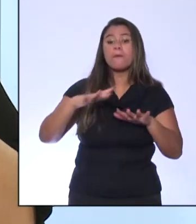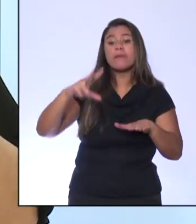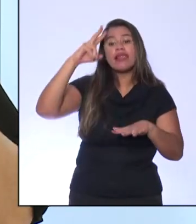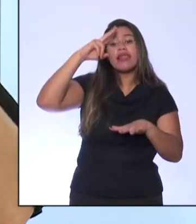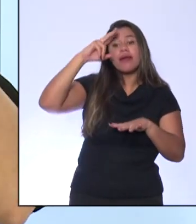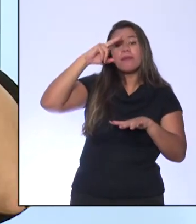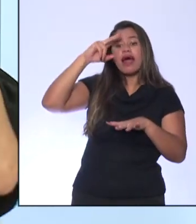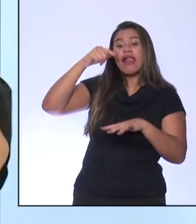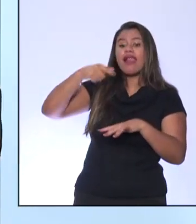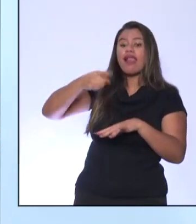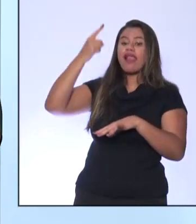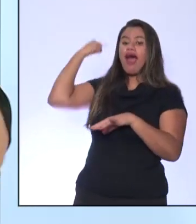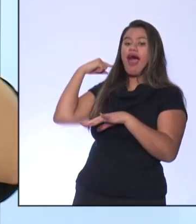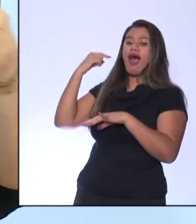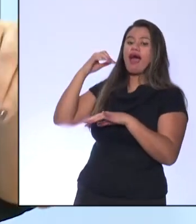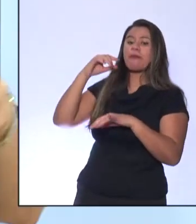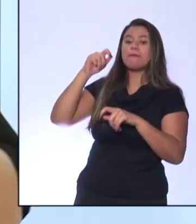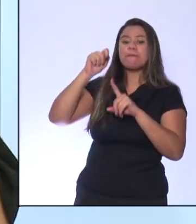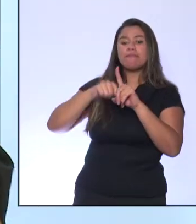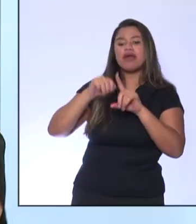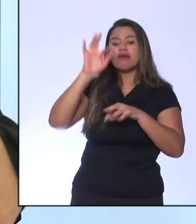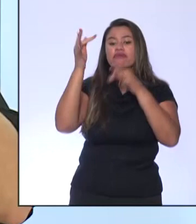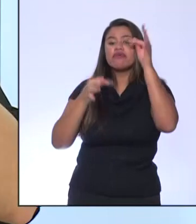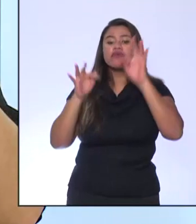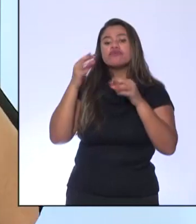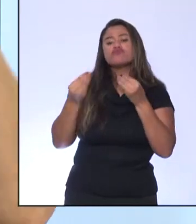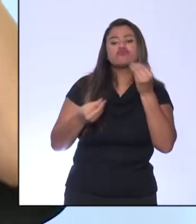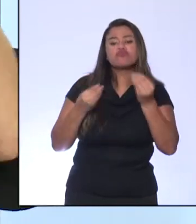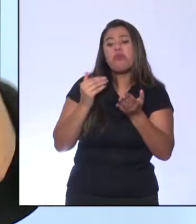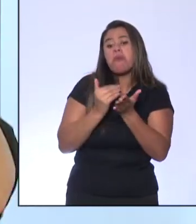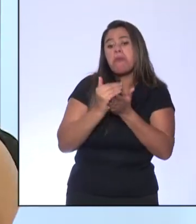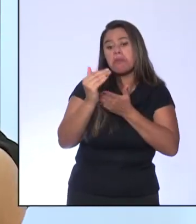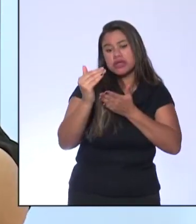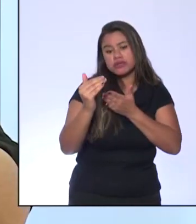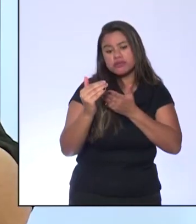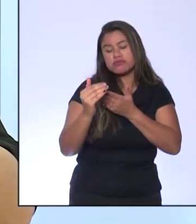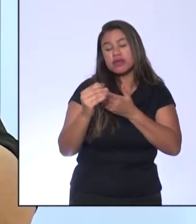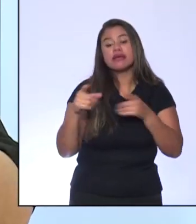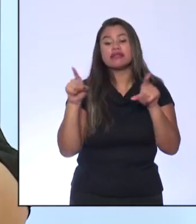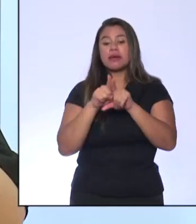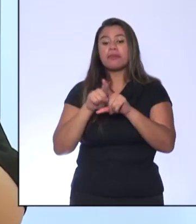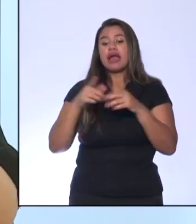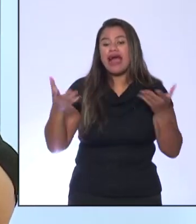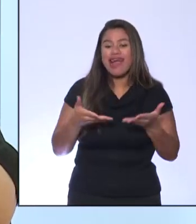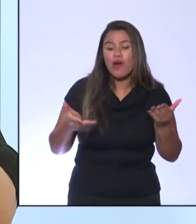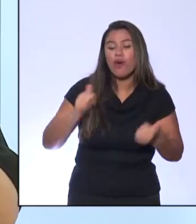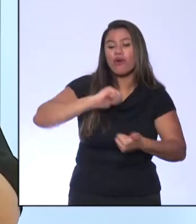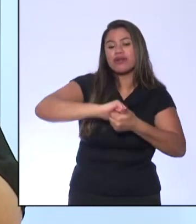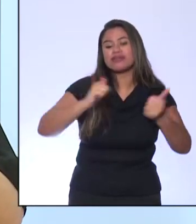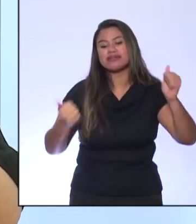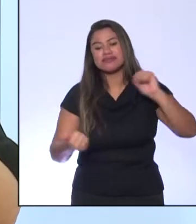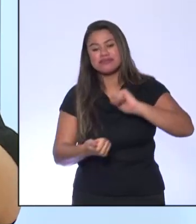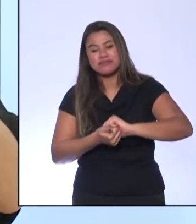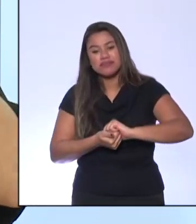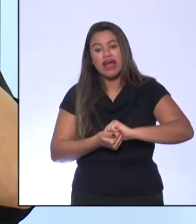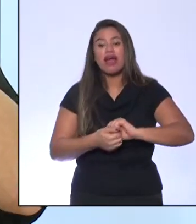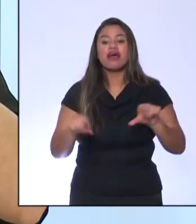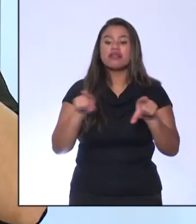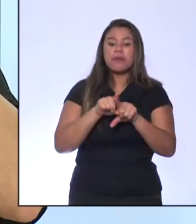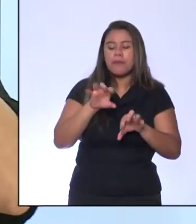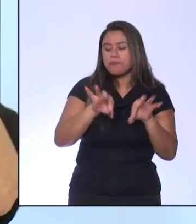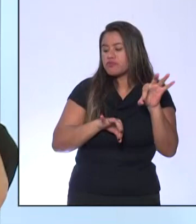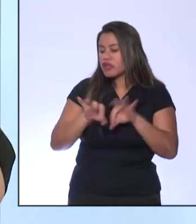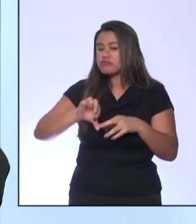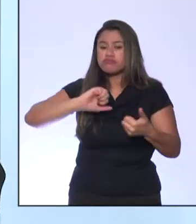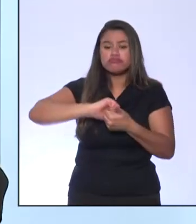e a como vocês vão conseguir se adaptar e adaptar este projeto de vida a este momento da vida de vocês